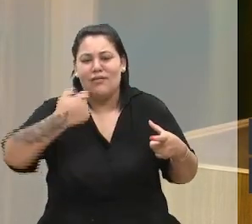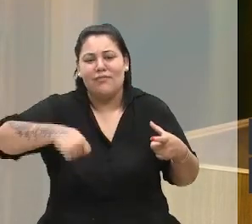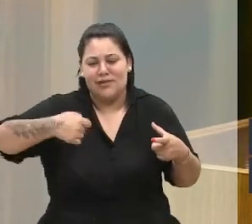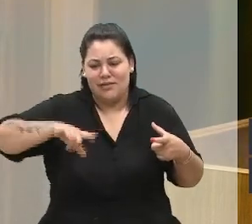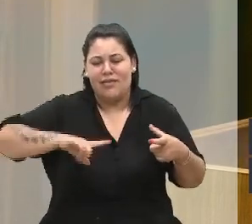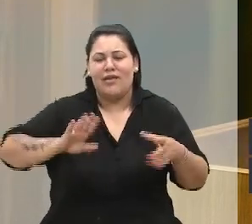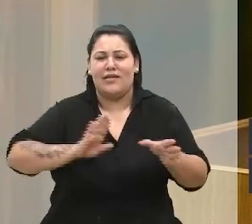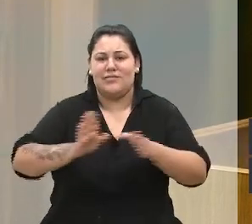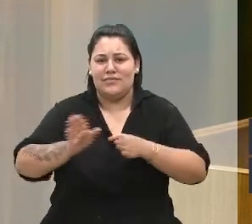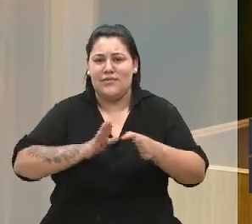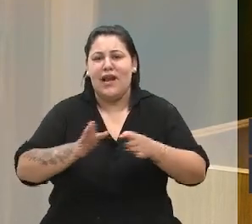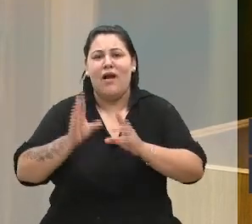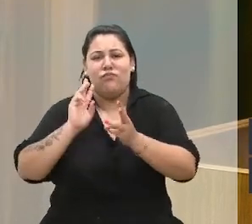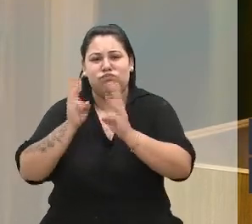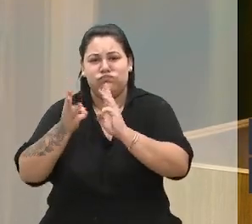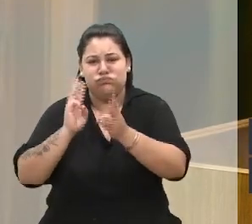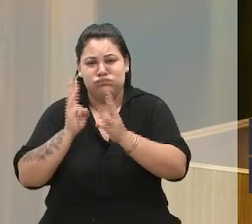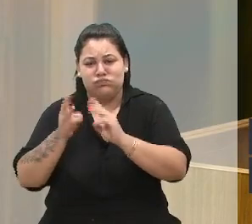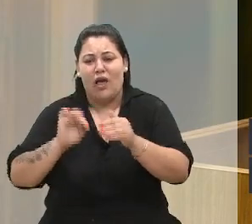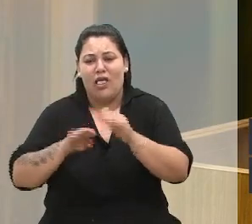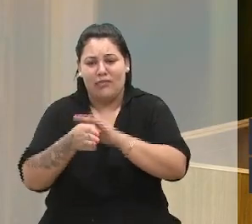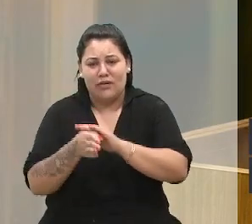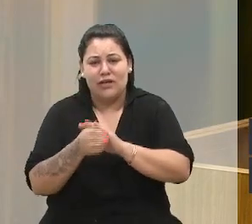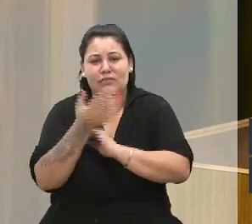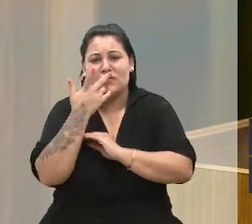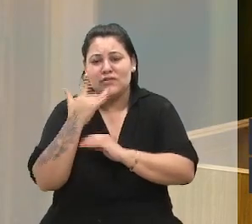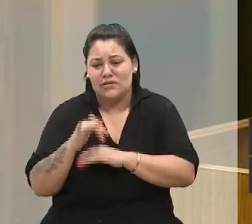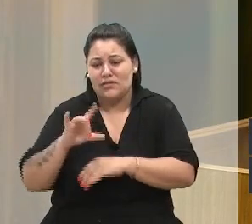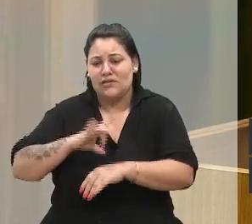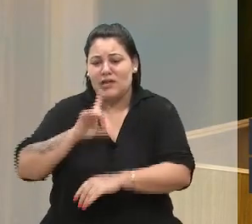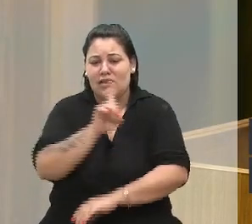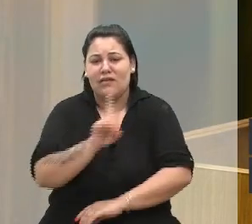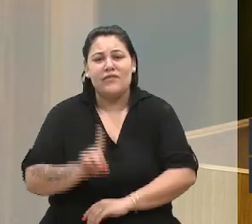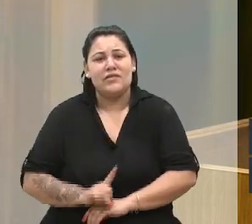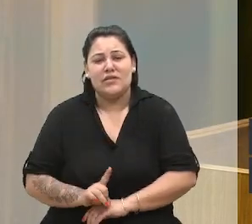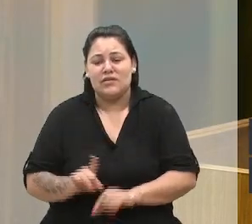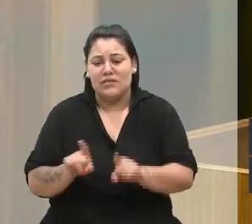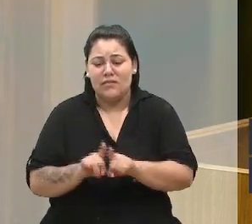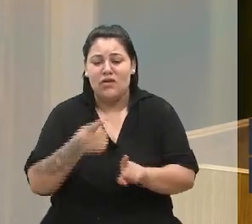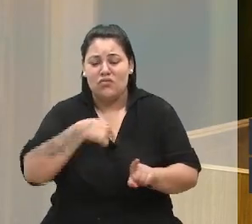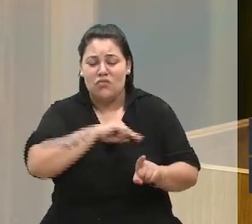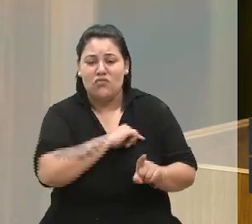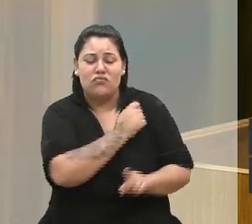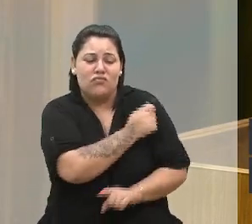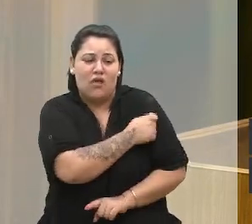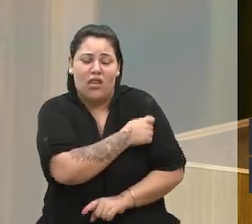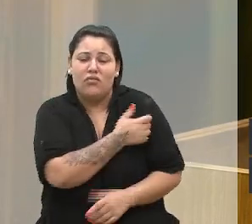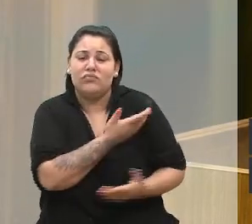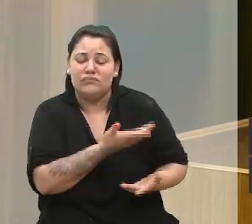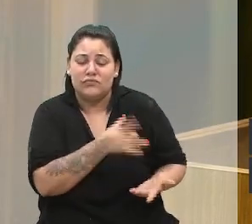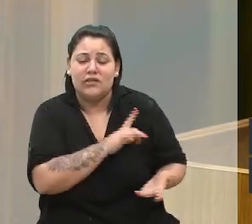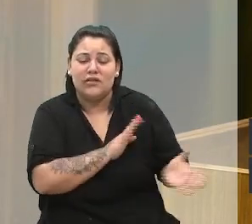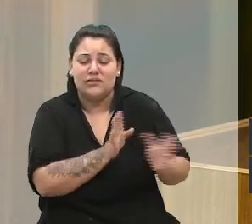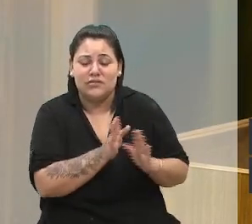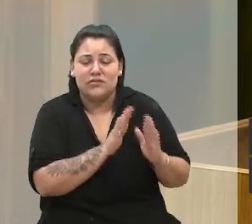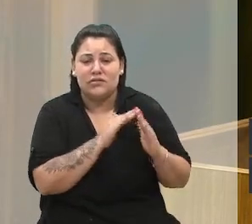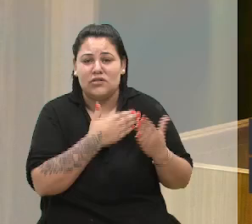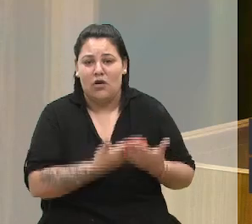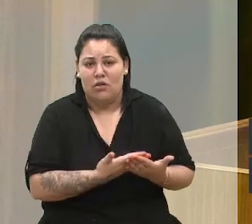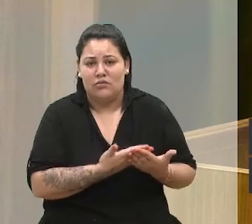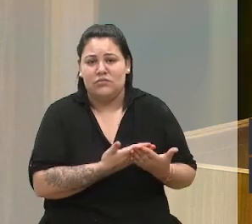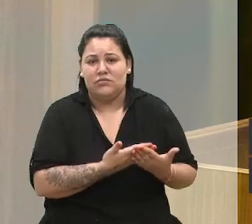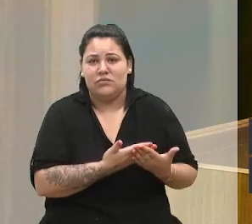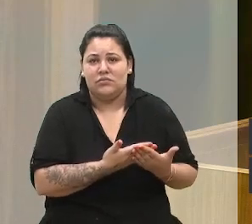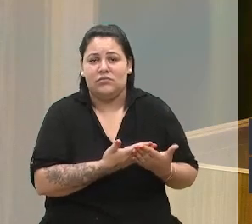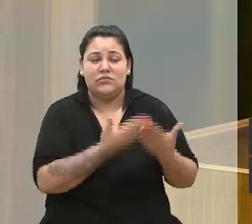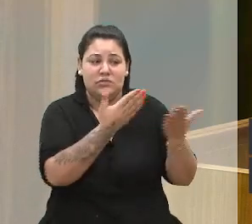precisamos ter transporte escolar adaptado para que os nossos estudantes tenham acesso. E vereador